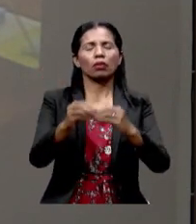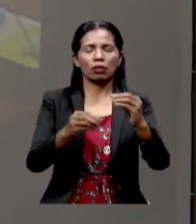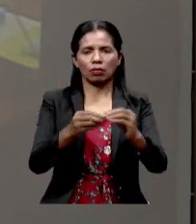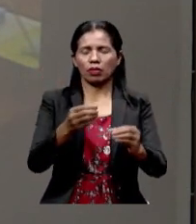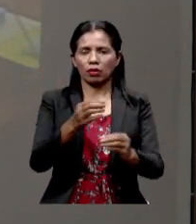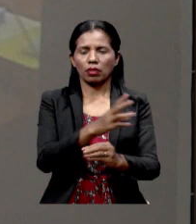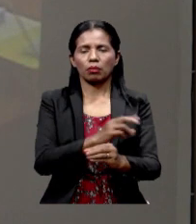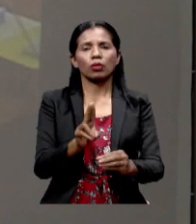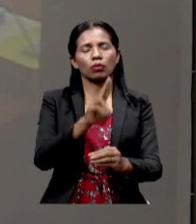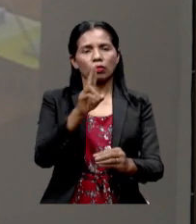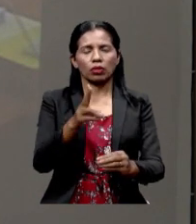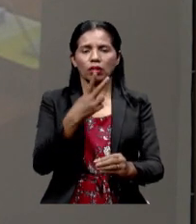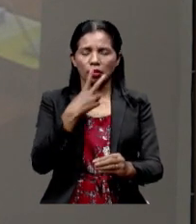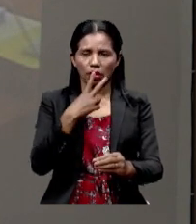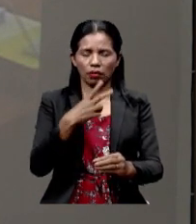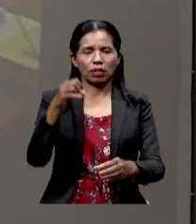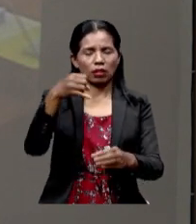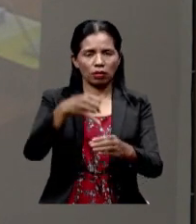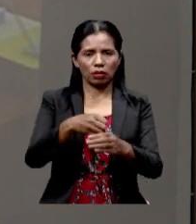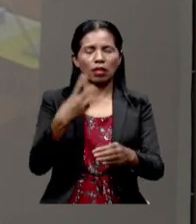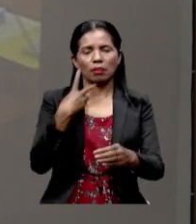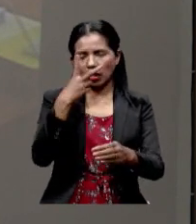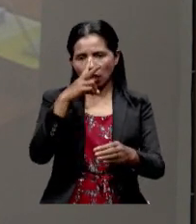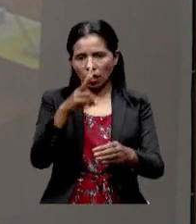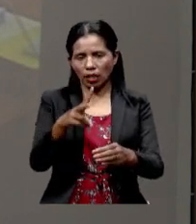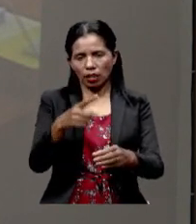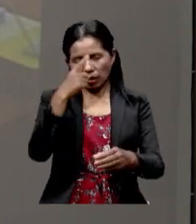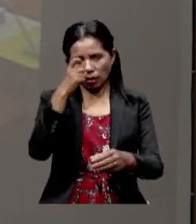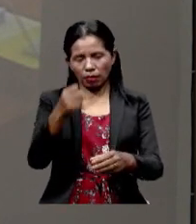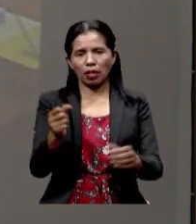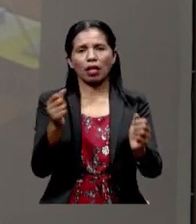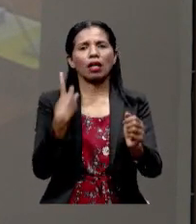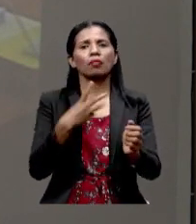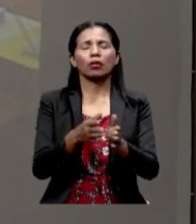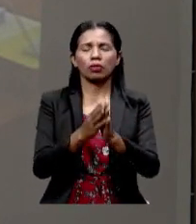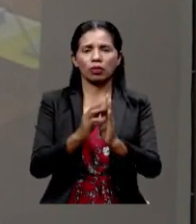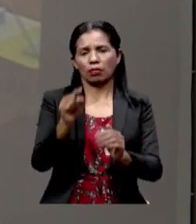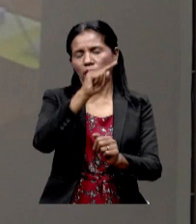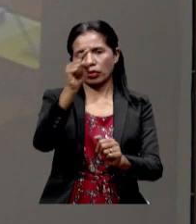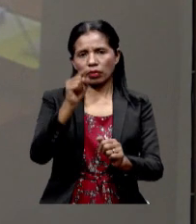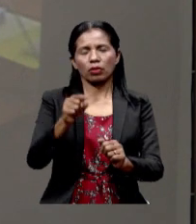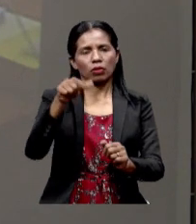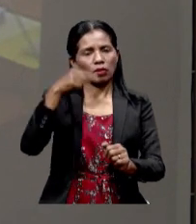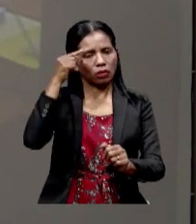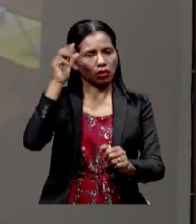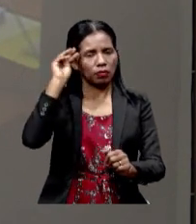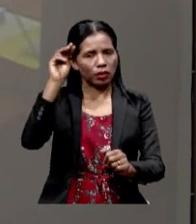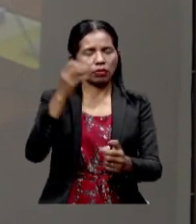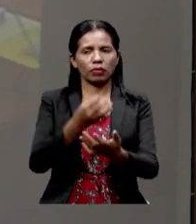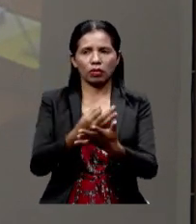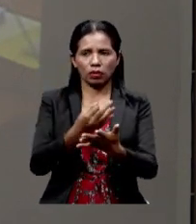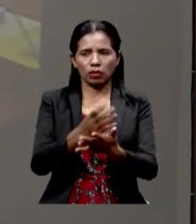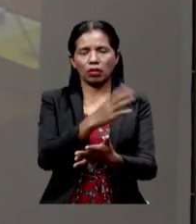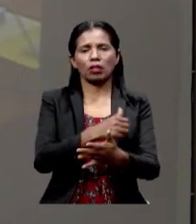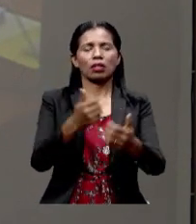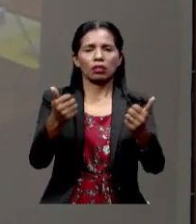nian, inclui ida tabaco ne a mirareda ne tamba. Rono nem a mim que das pergunta para o governo, lili o Ministério de Finanças, a